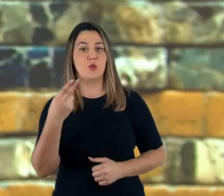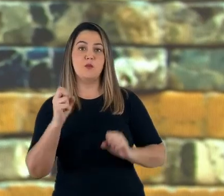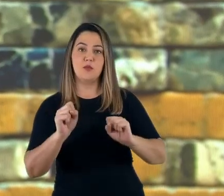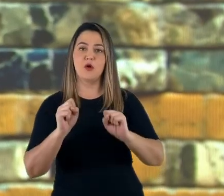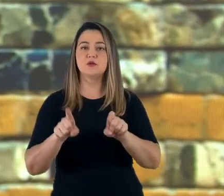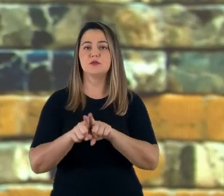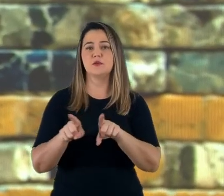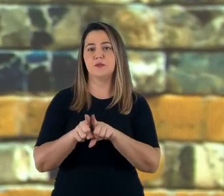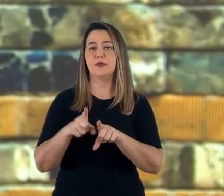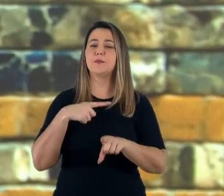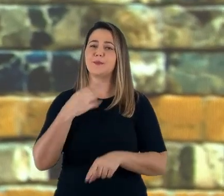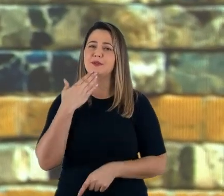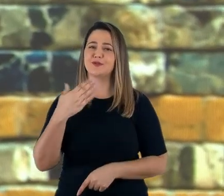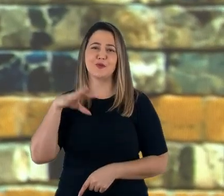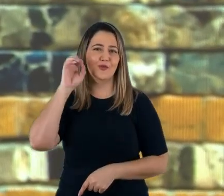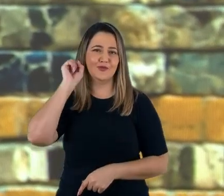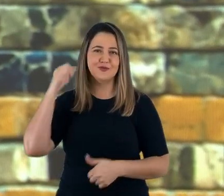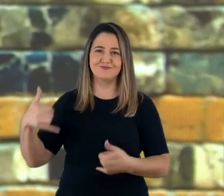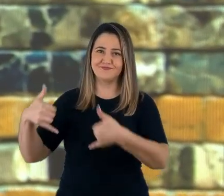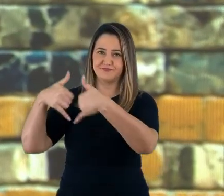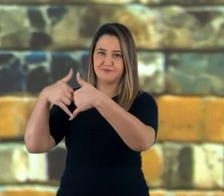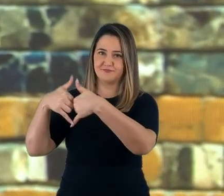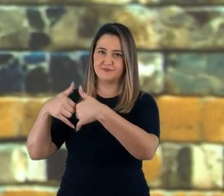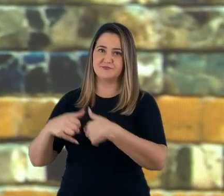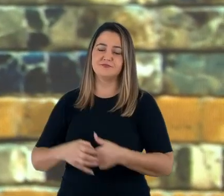0-12-98244-0077 ou pelo telefone